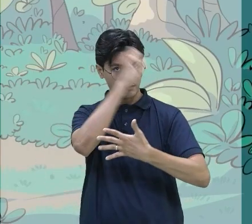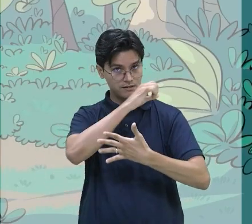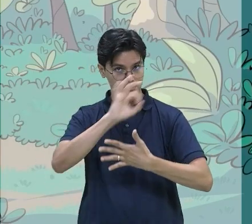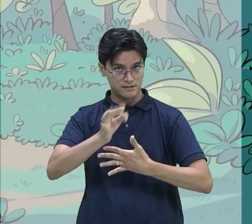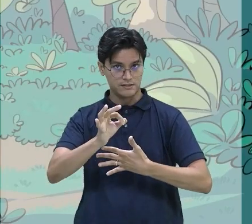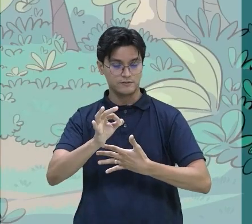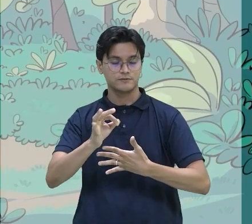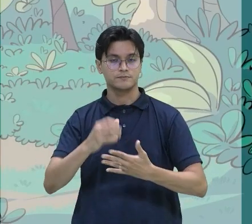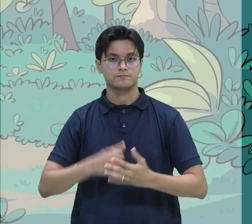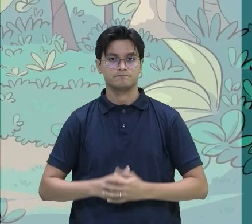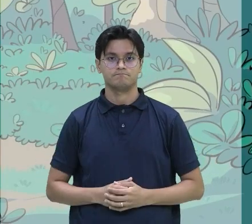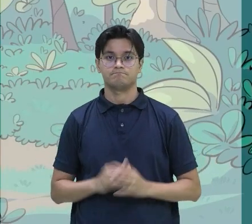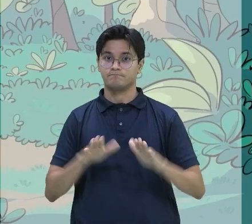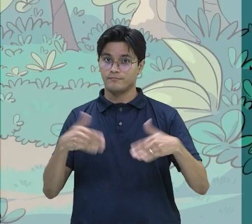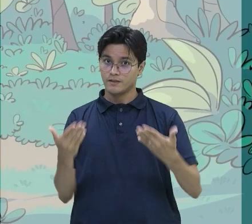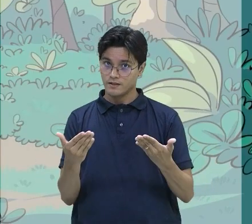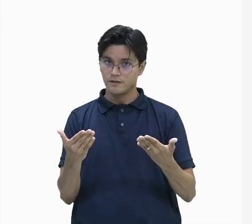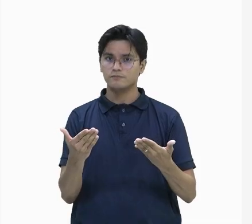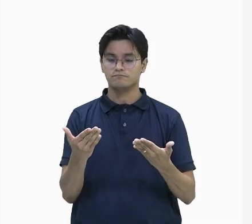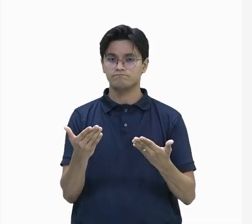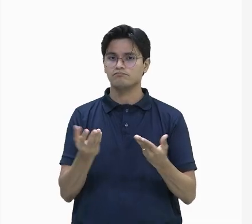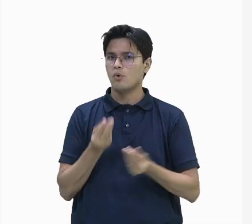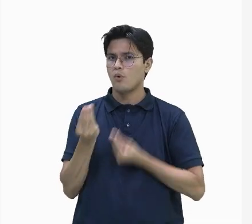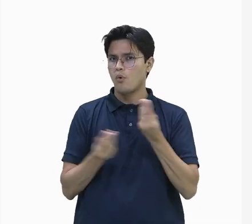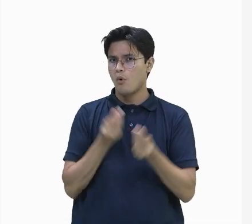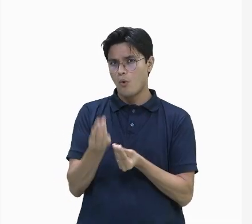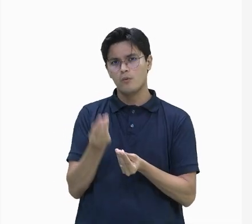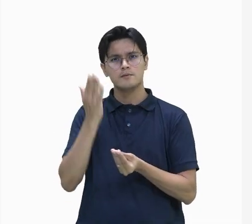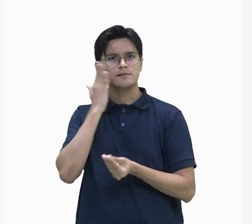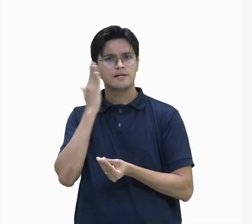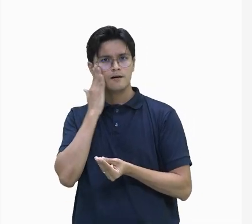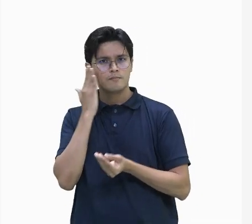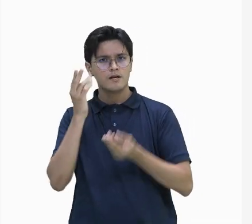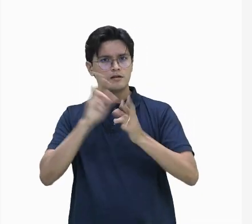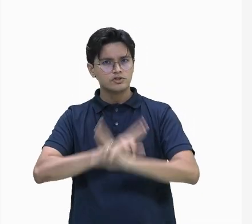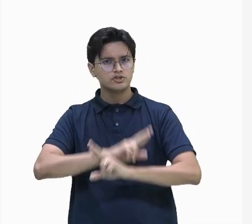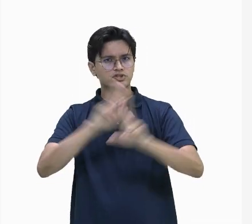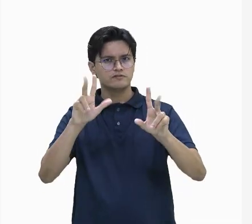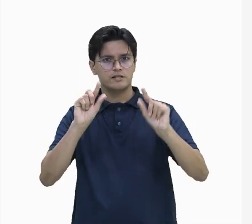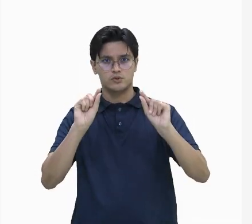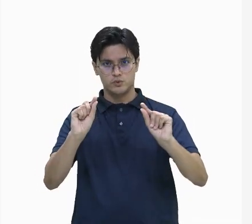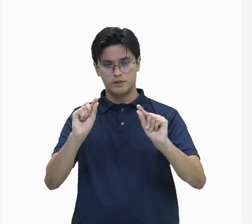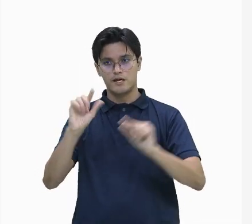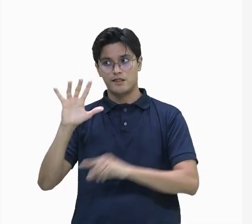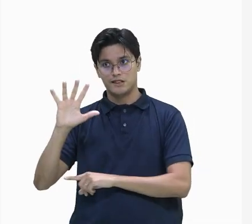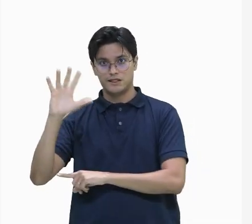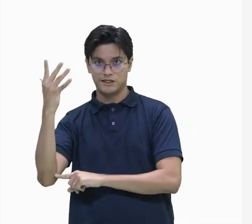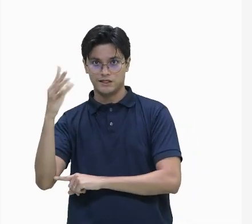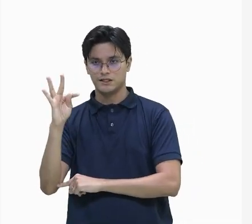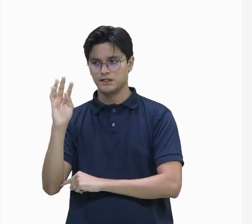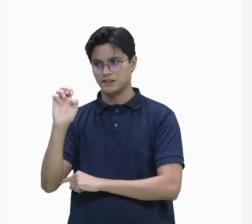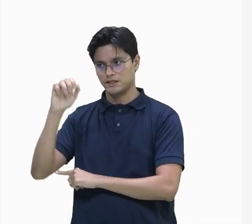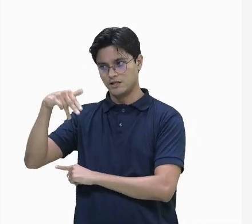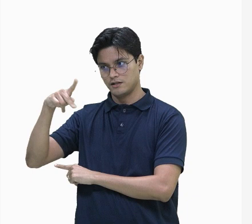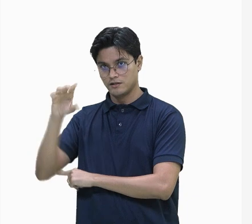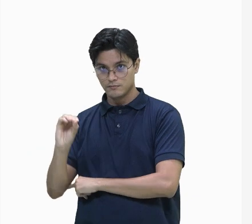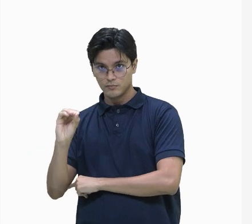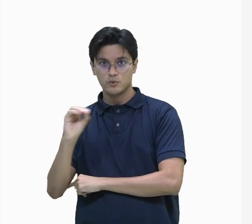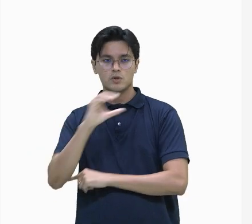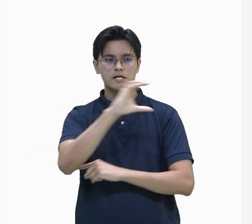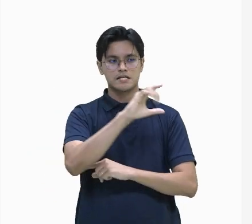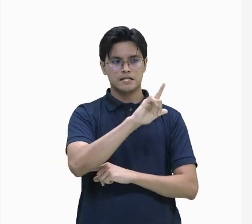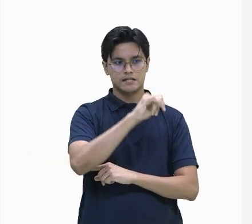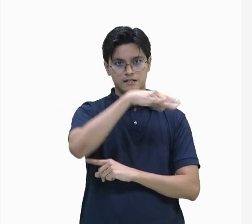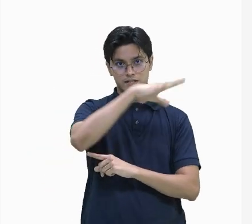Então, vamos lá. Como diferenciar o tempo de clima, né? Que, afinal de